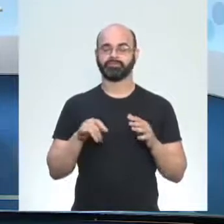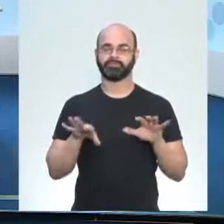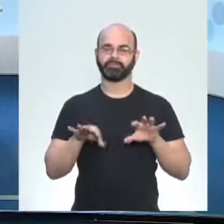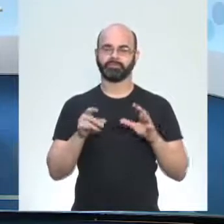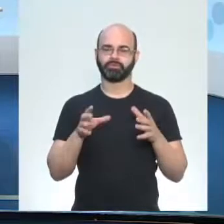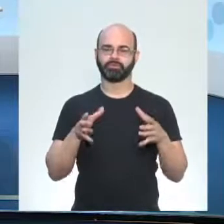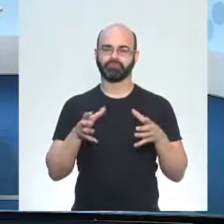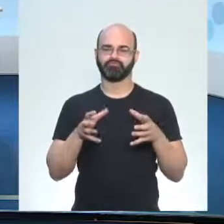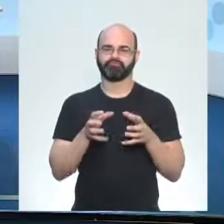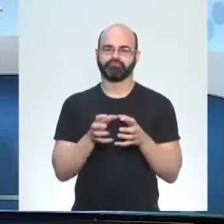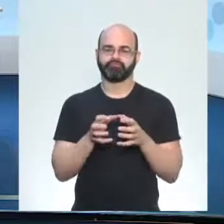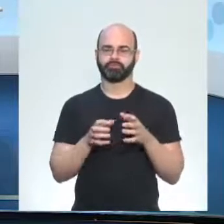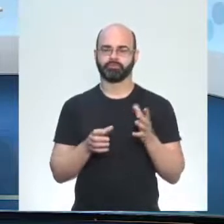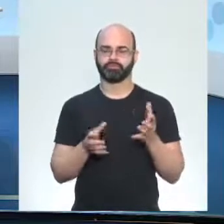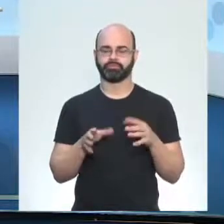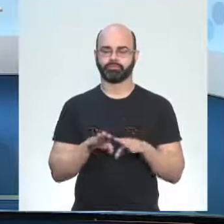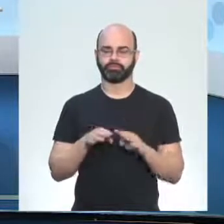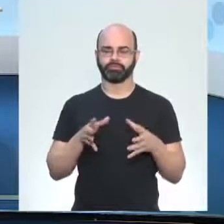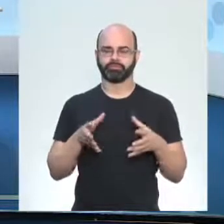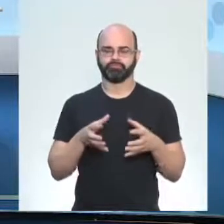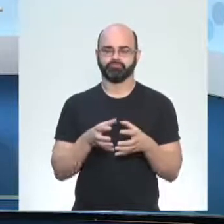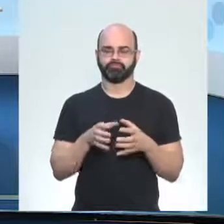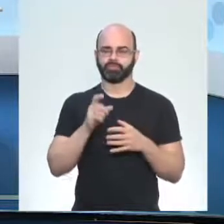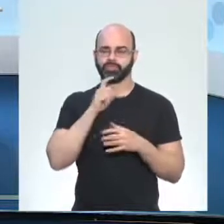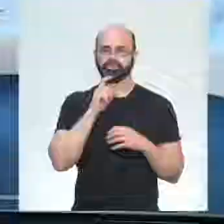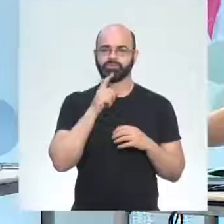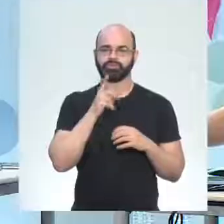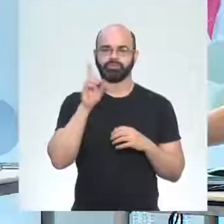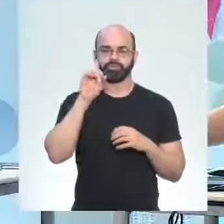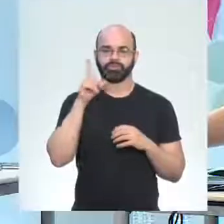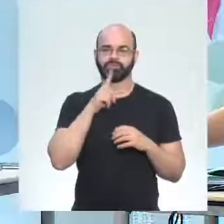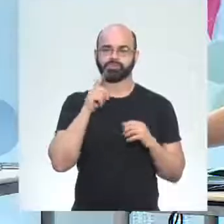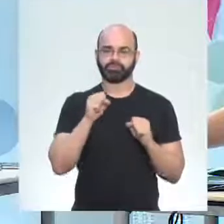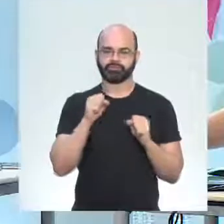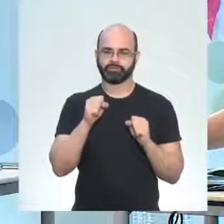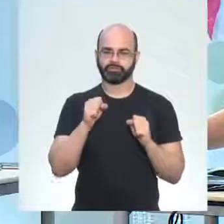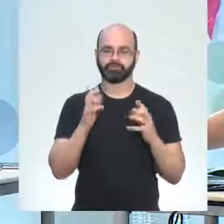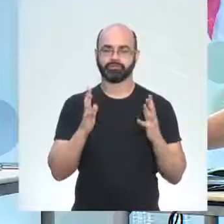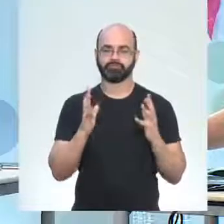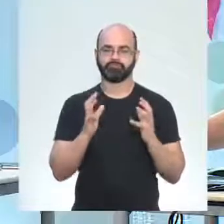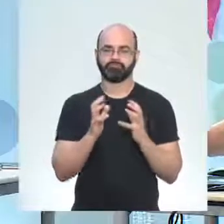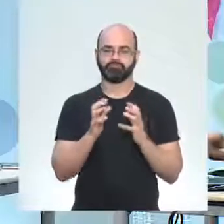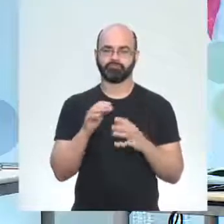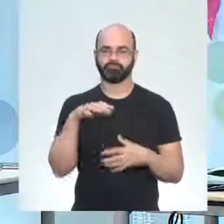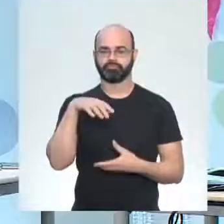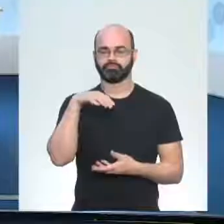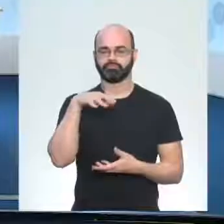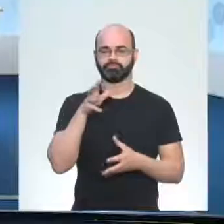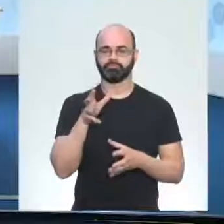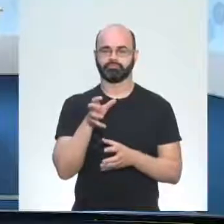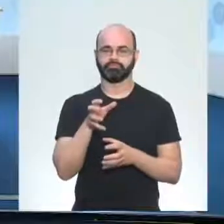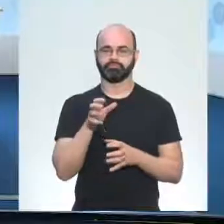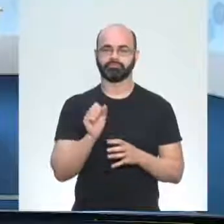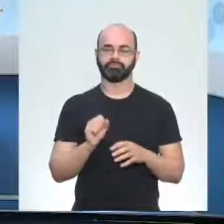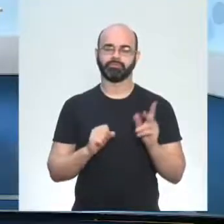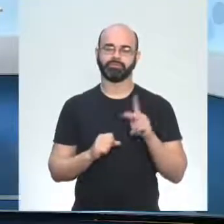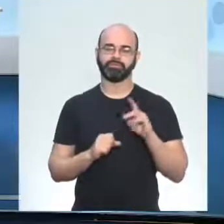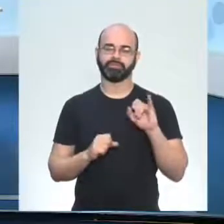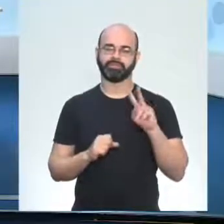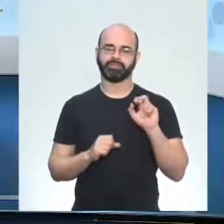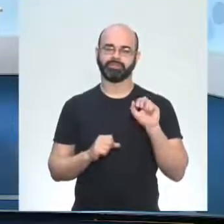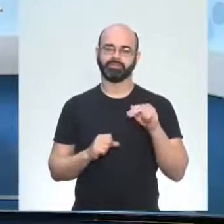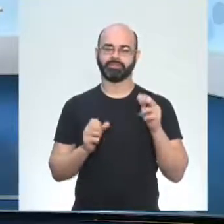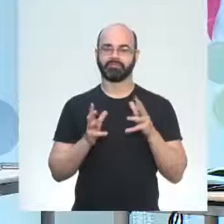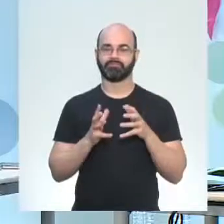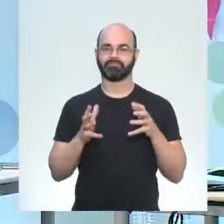né? É. Poderia ser a contração também, num dia frio, né? Isso mesmo. Ele poderia diminuir o Professor tamanho. Ivan né? falando da dilatação. Muito bem. O que você vai